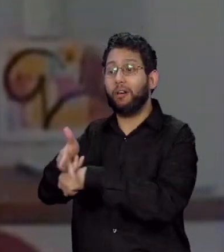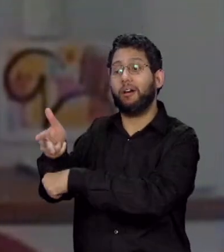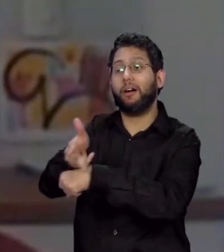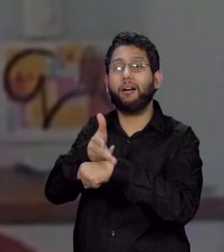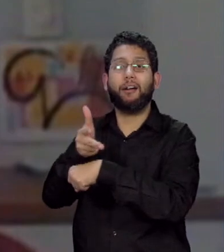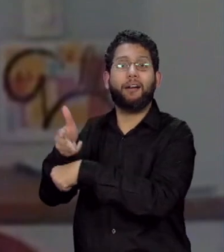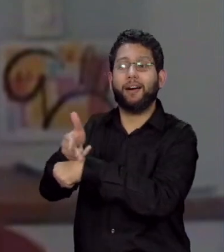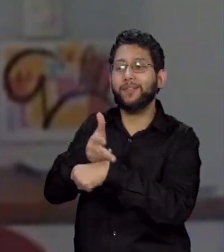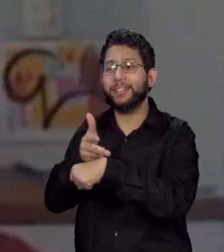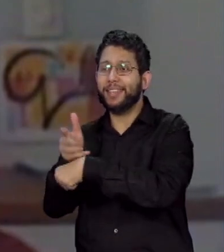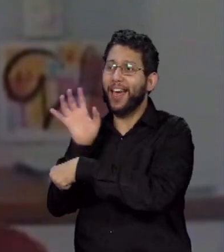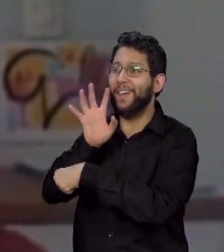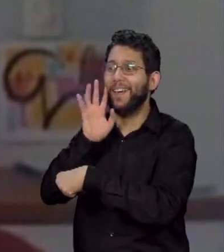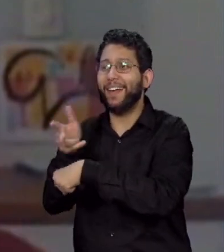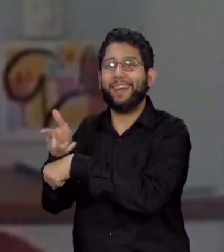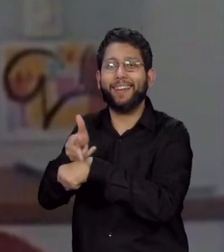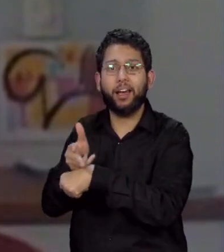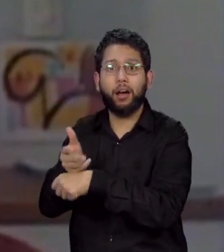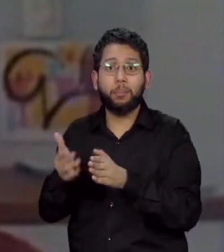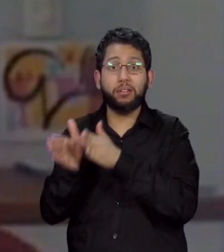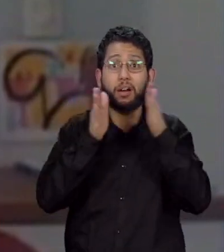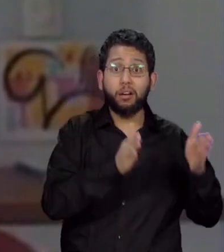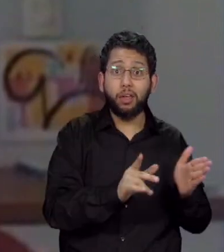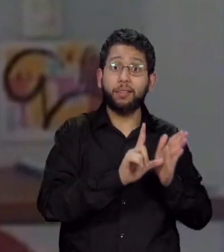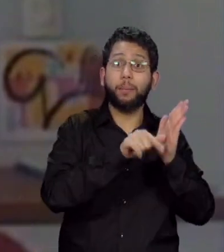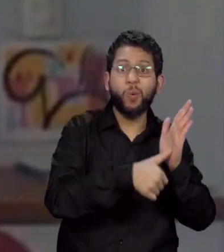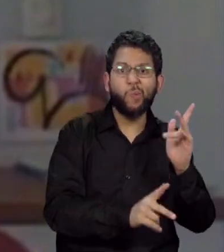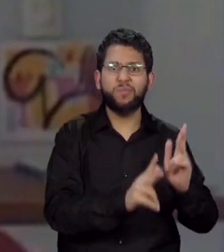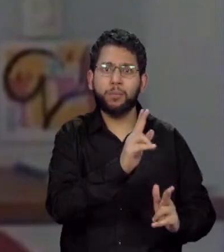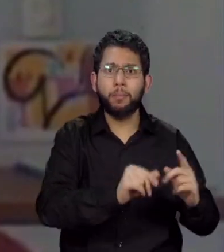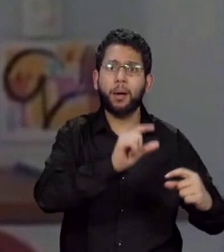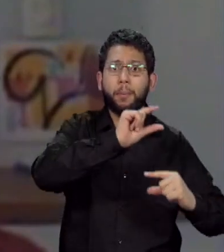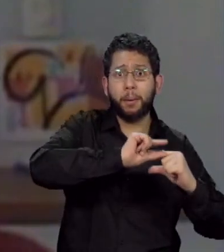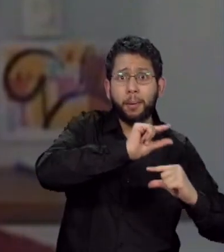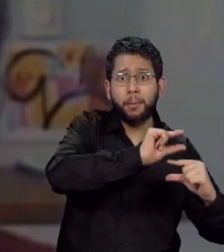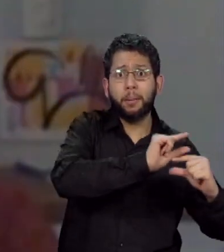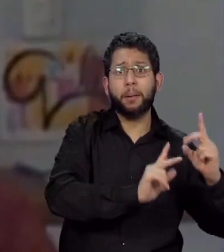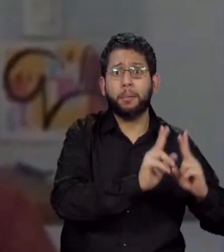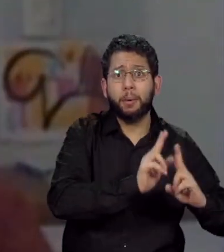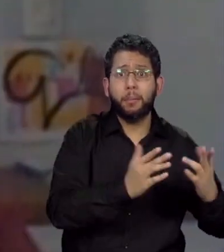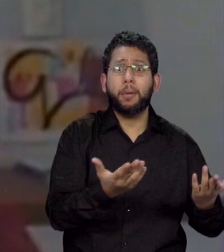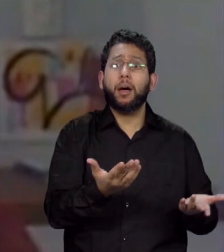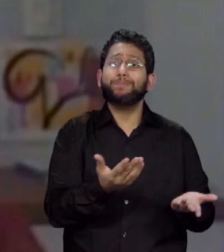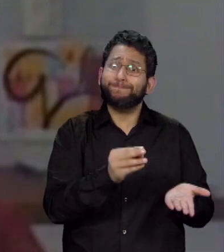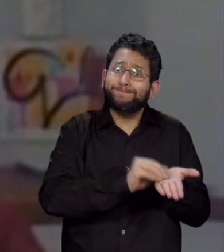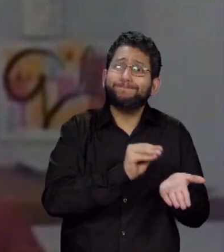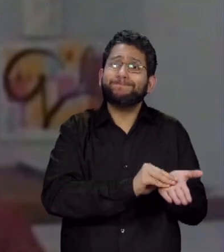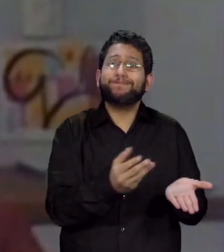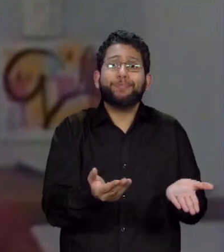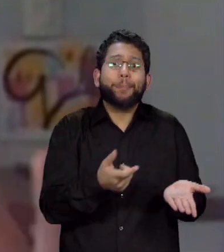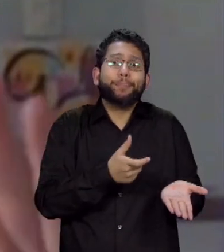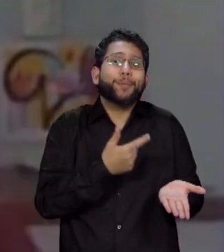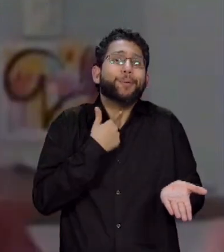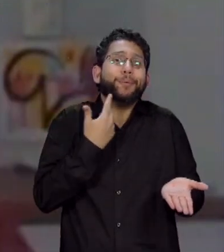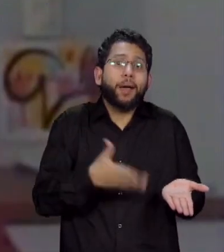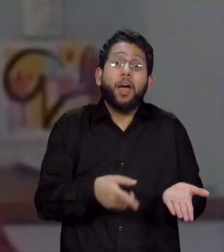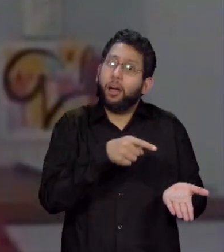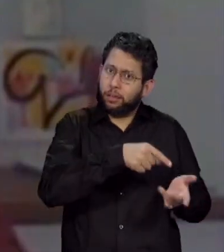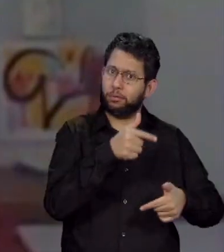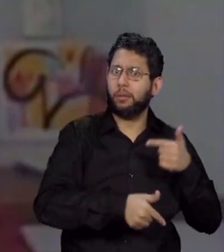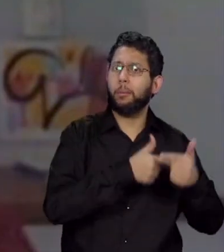cadeia produtiva que também tem forte empregabilidade. Bom, para falar um pouco como é que é